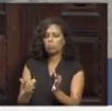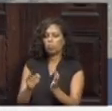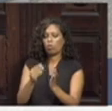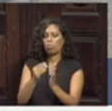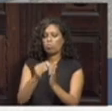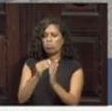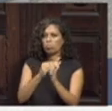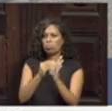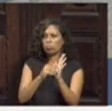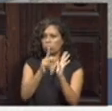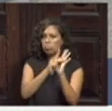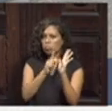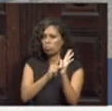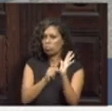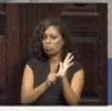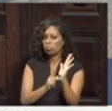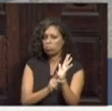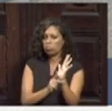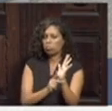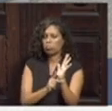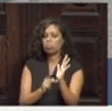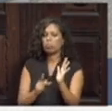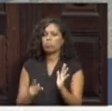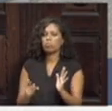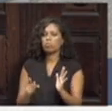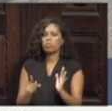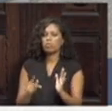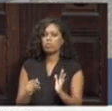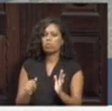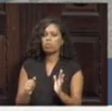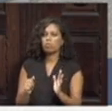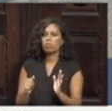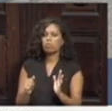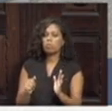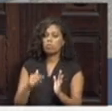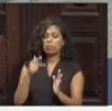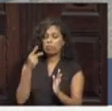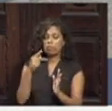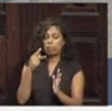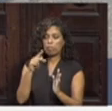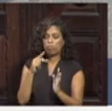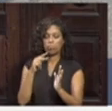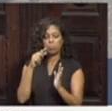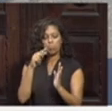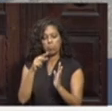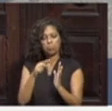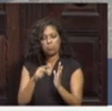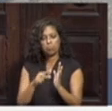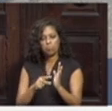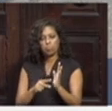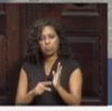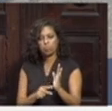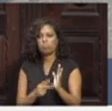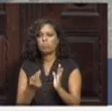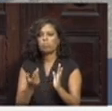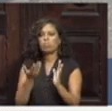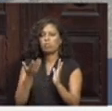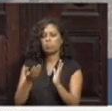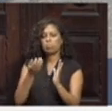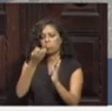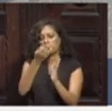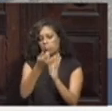isso em conta, mas eu tinha percebido, primeiro, que como você inclui um novo inciso, que é o inciso 6, para falar da questão da resiliência na área de defesa